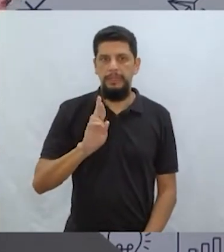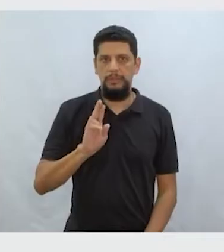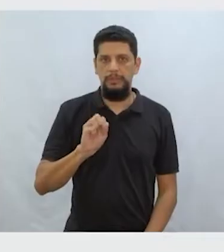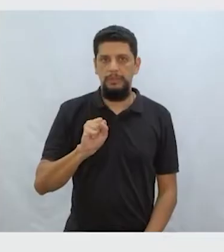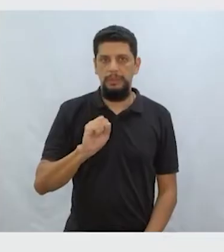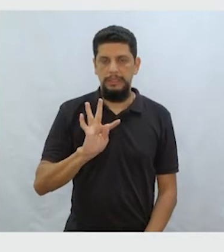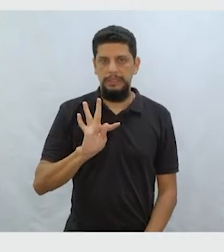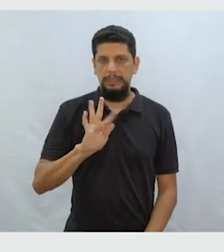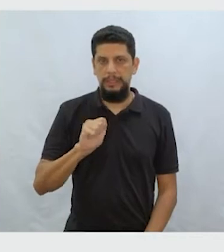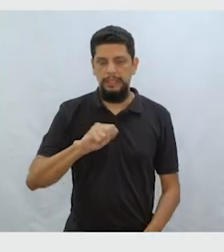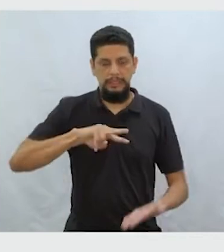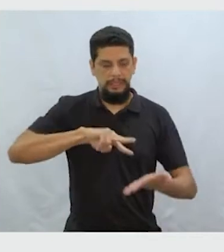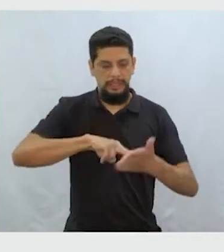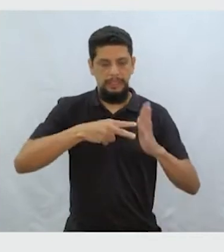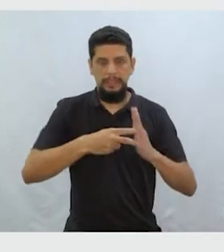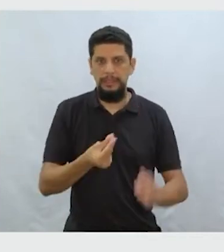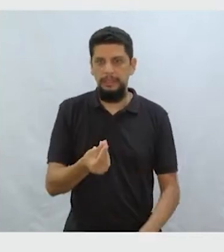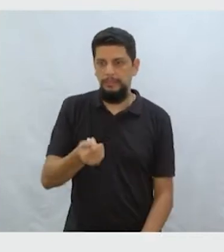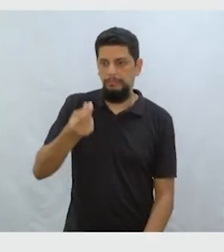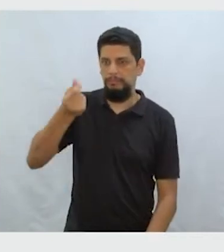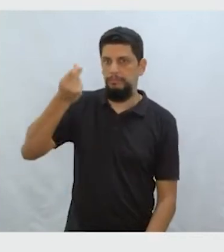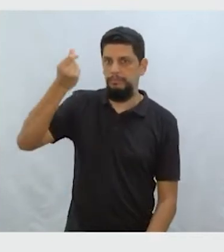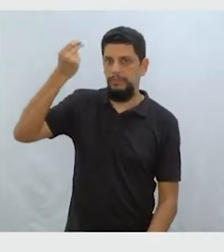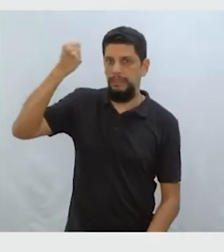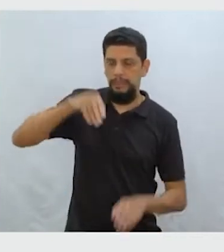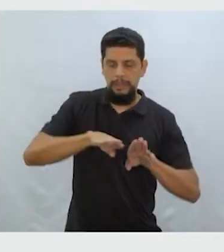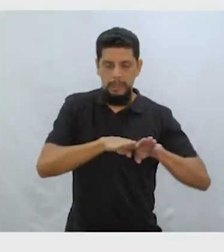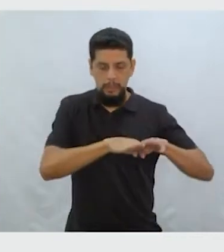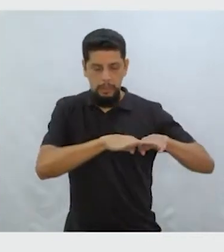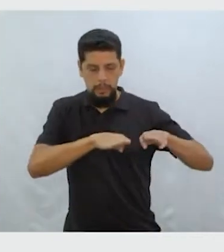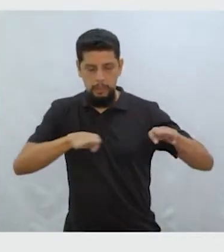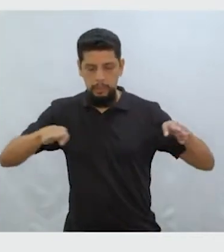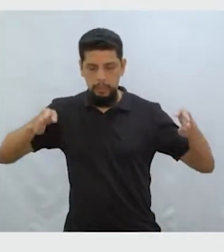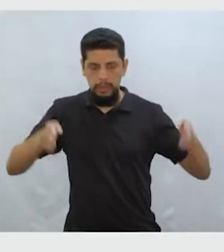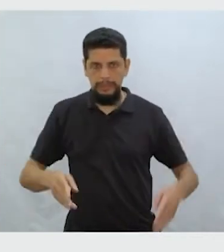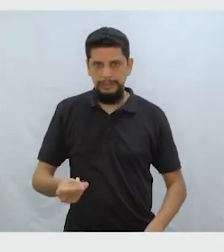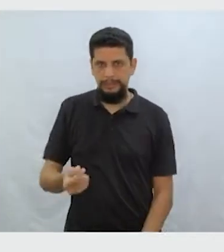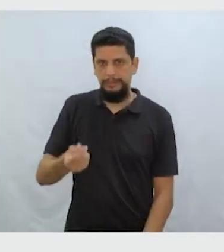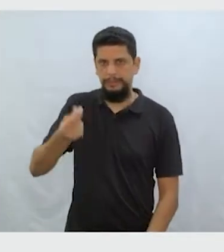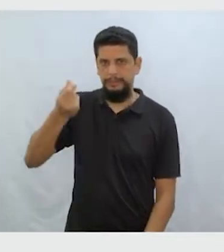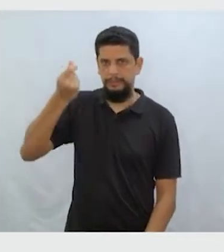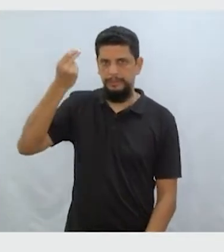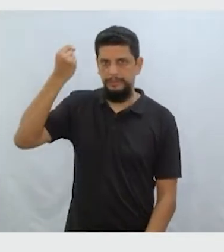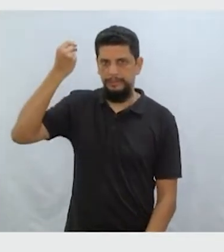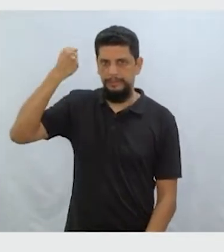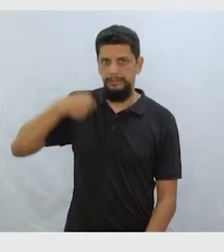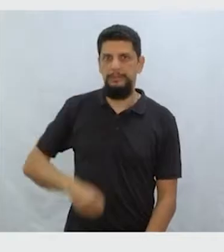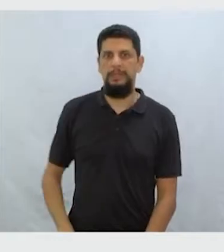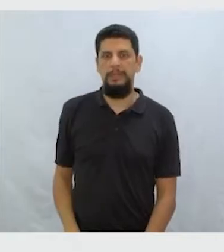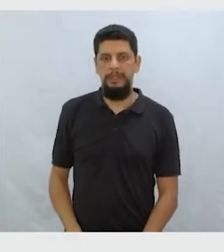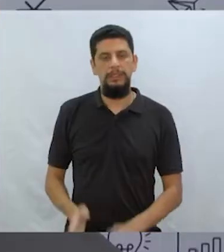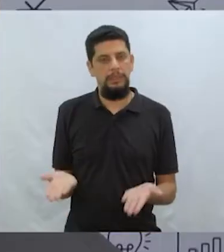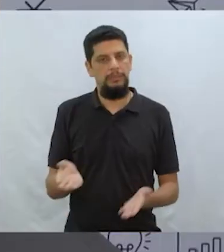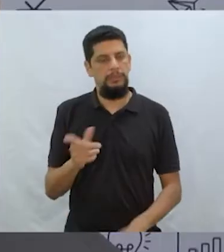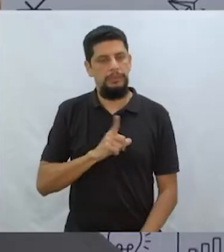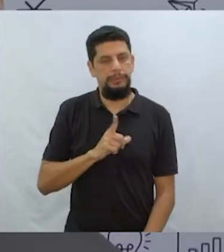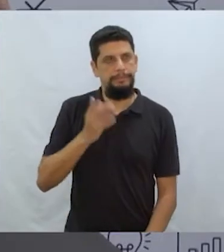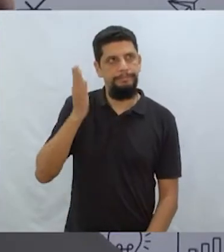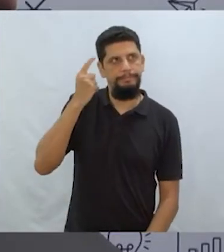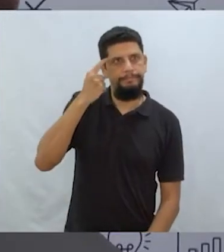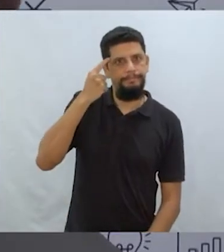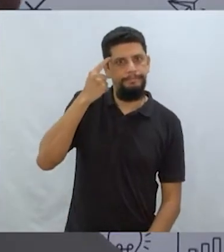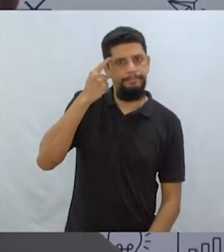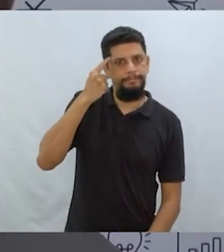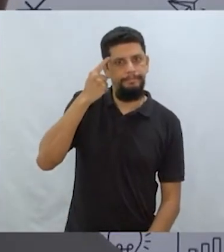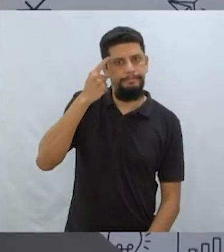antiga Então tinha o quê uma mesa comprida e antiga lá de Jacarandá então a gente já